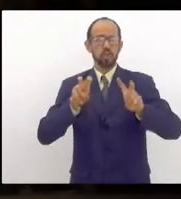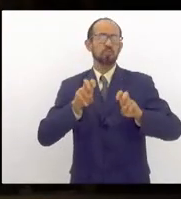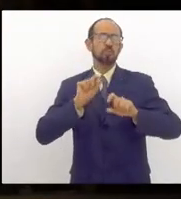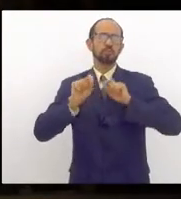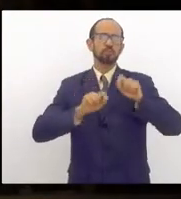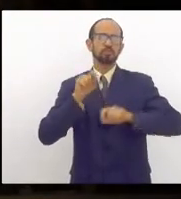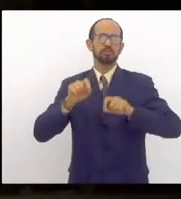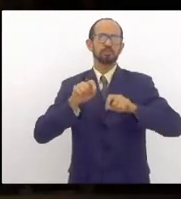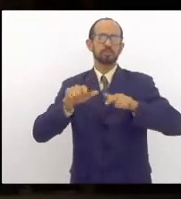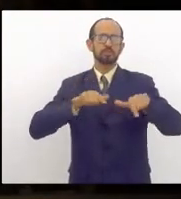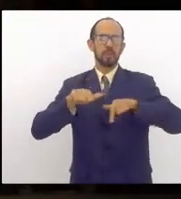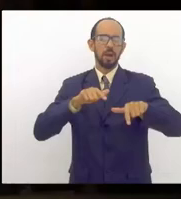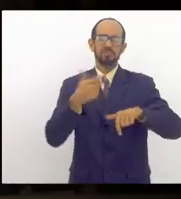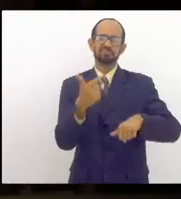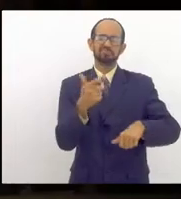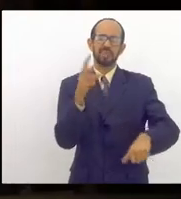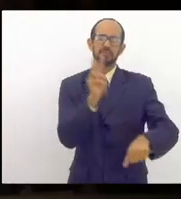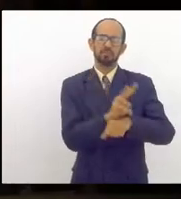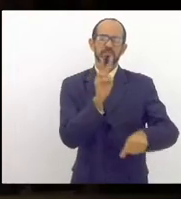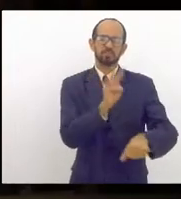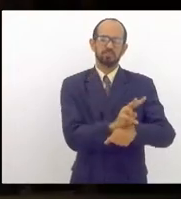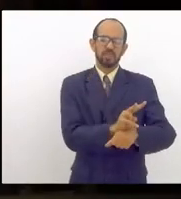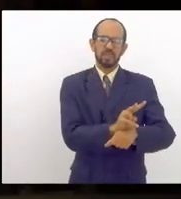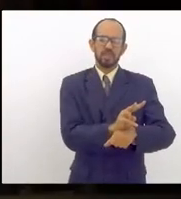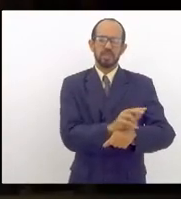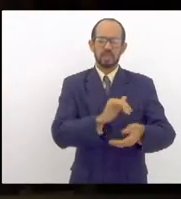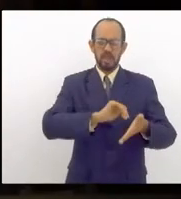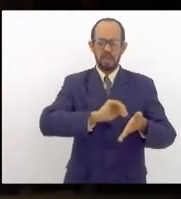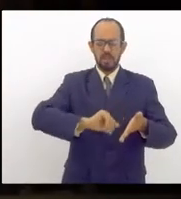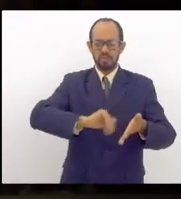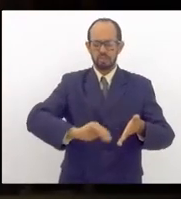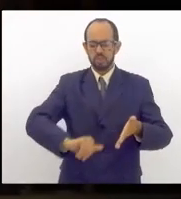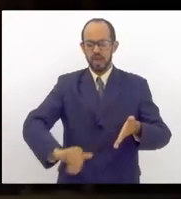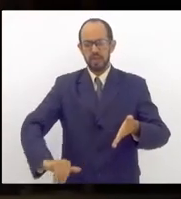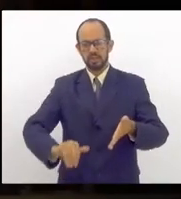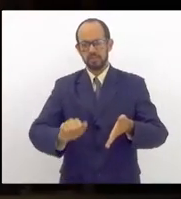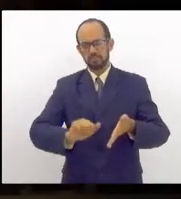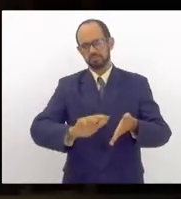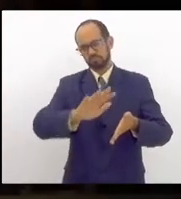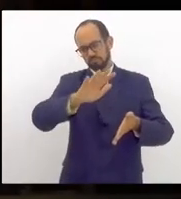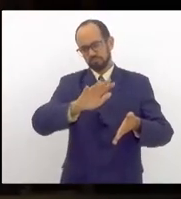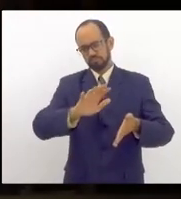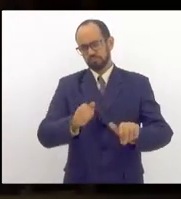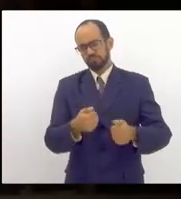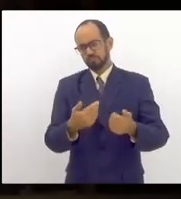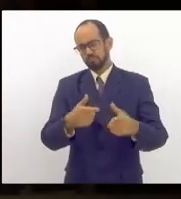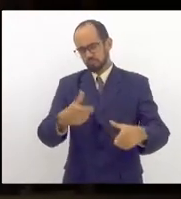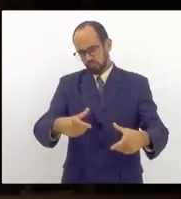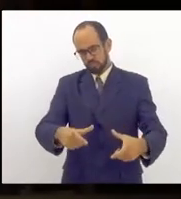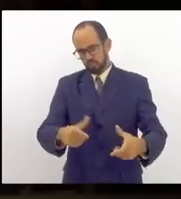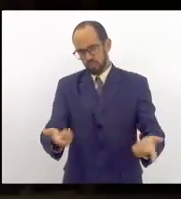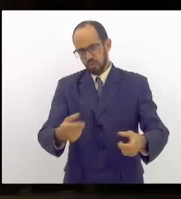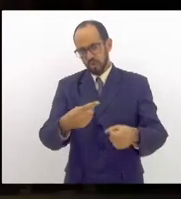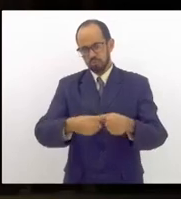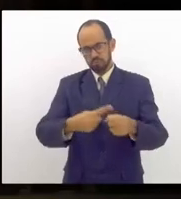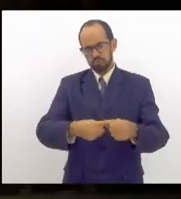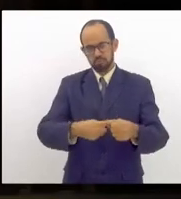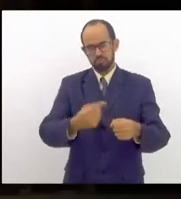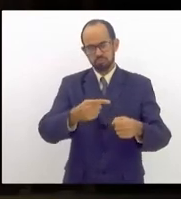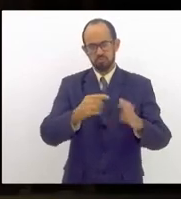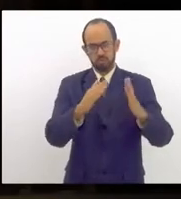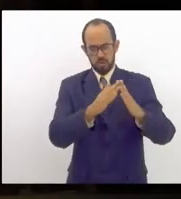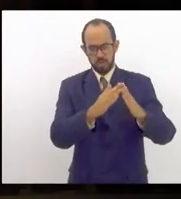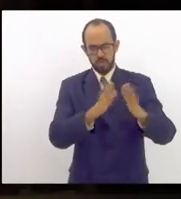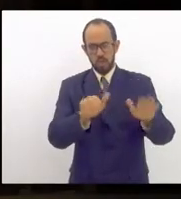a trabalho desprotegido e taxa de desocupação né e ao contrário né as taxas é